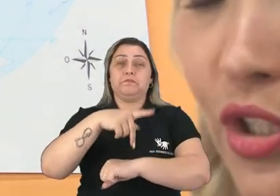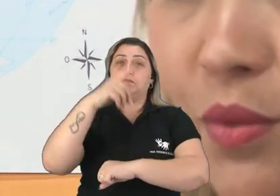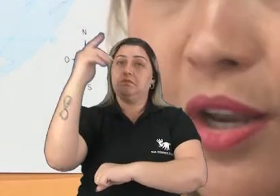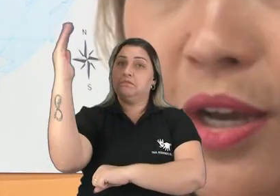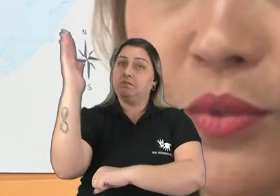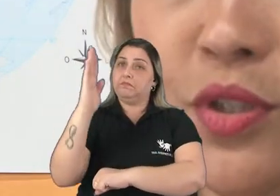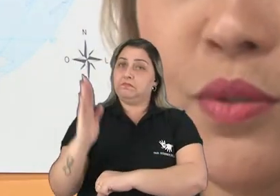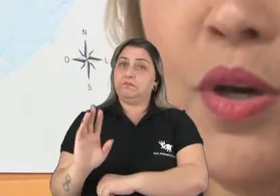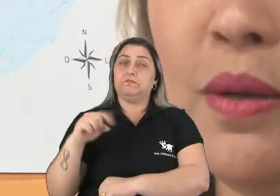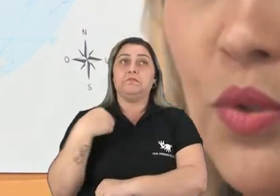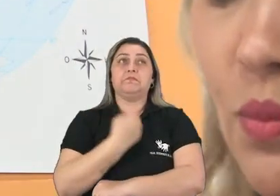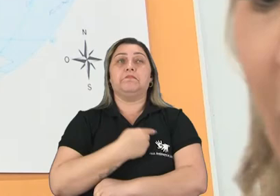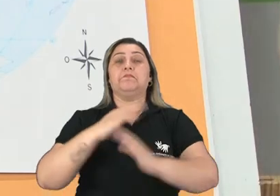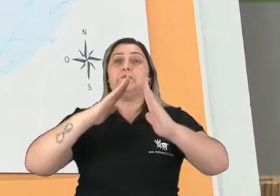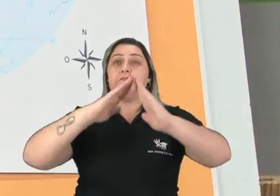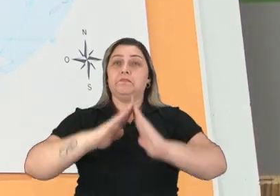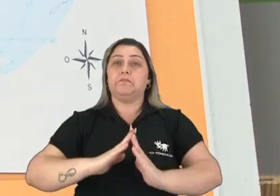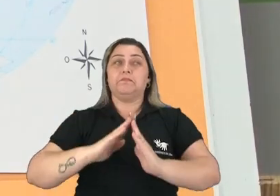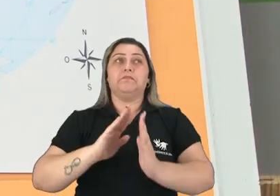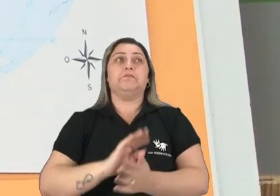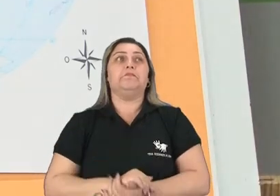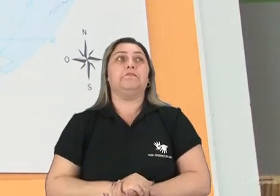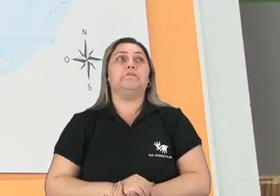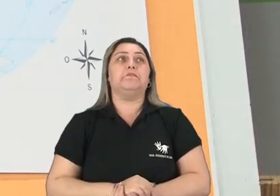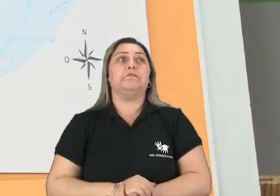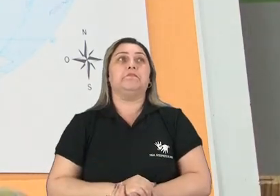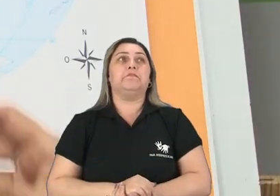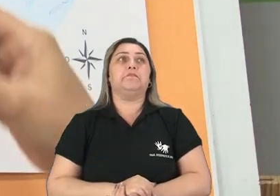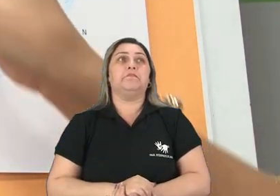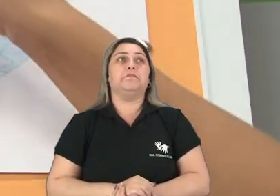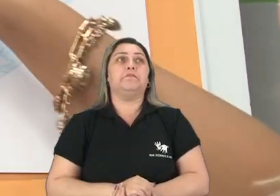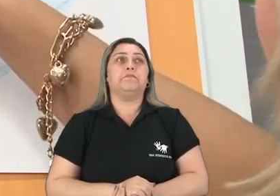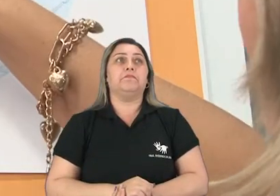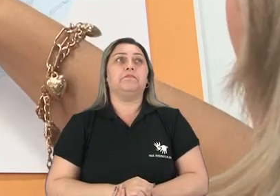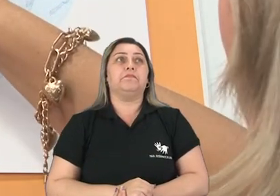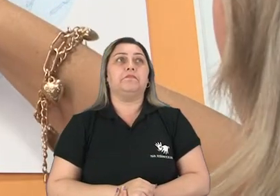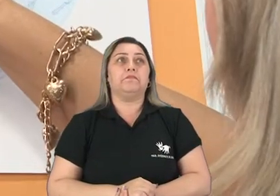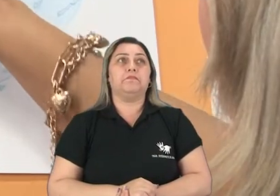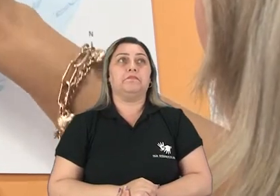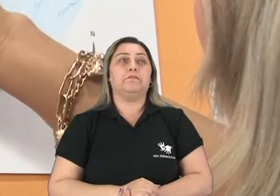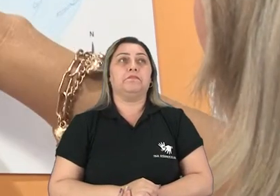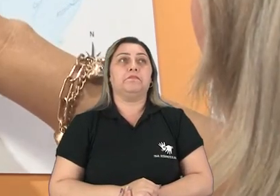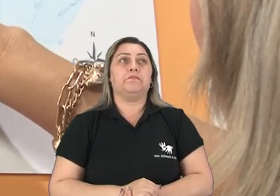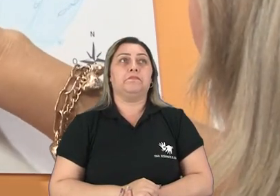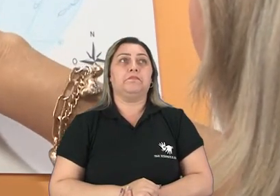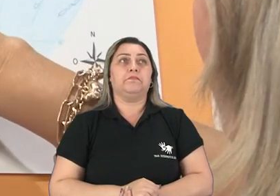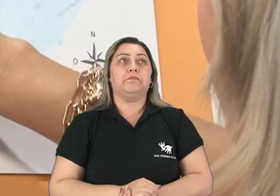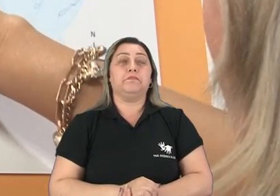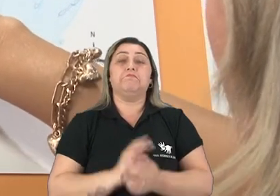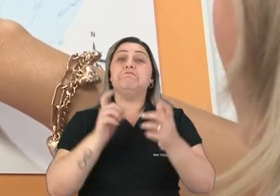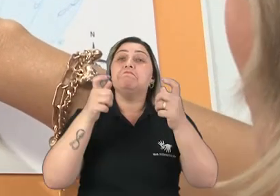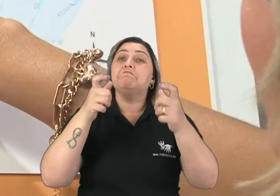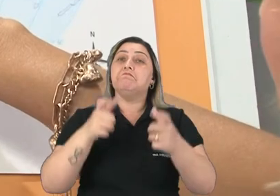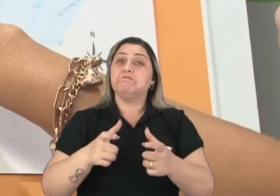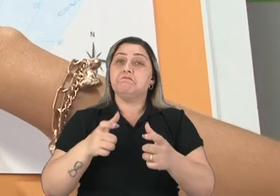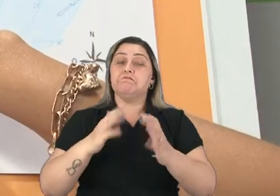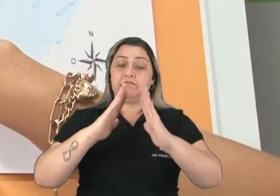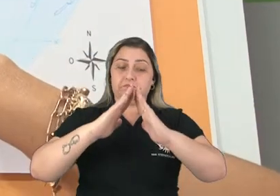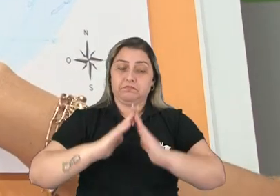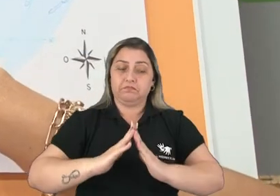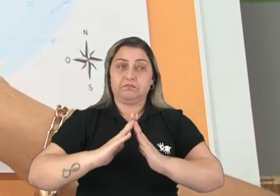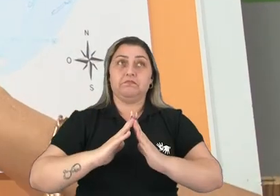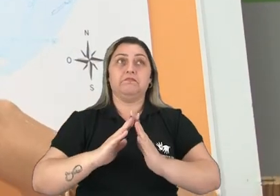Brasil, onde nós moramos. Nós moramos no Brasil. Então, vamos continuar localizando onde ele